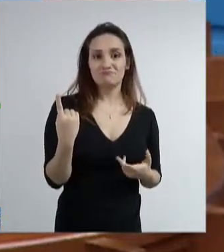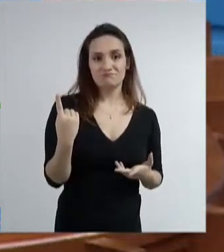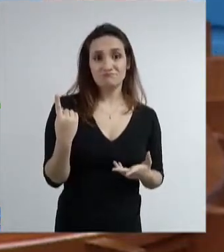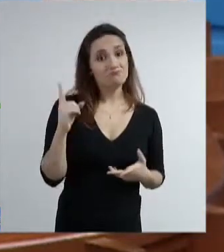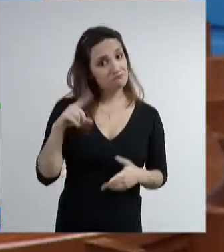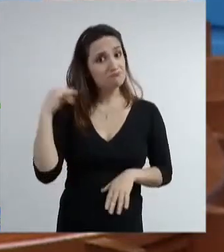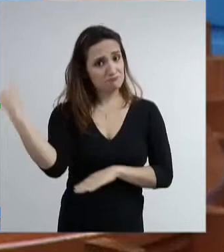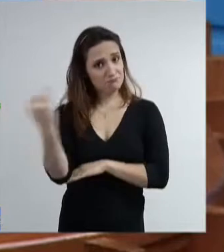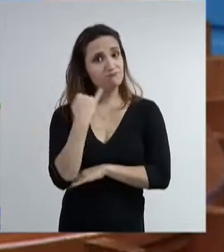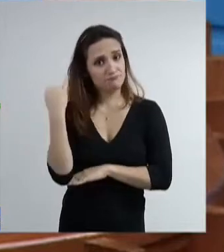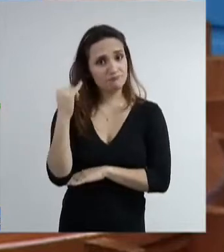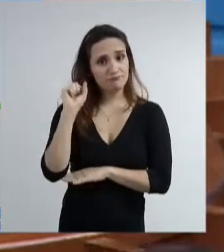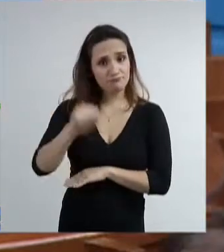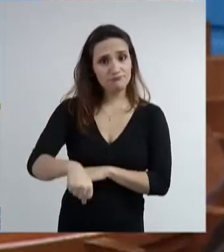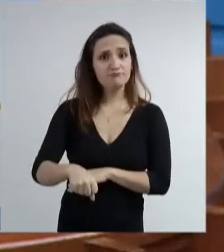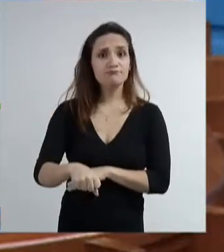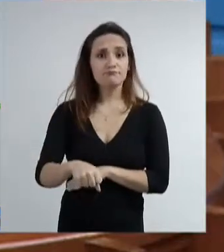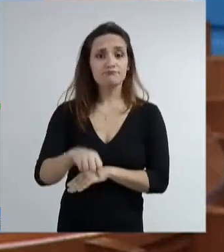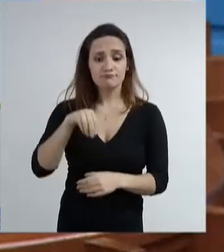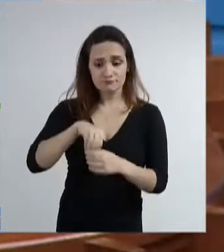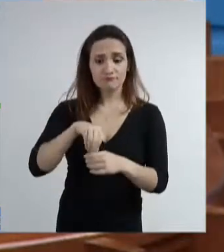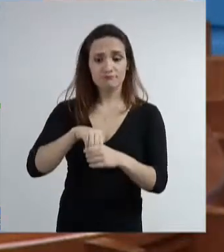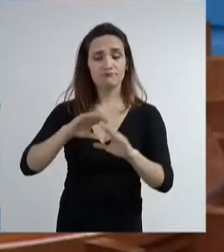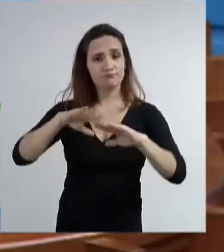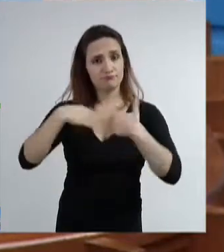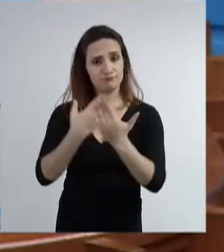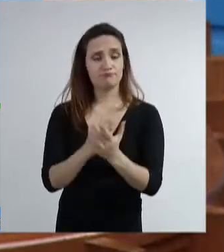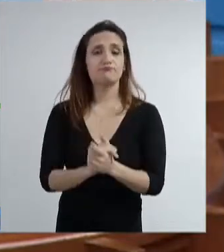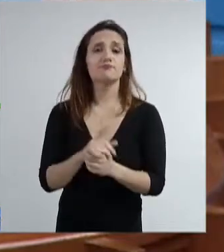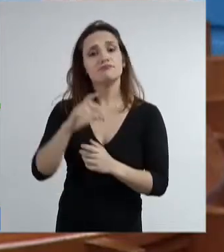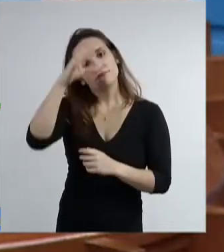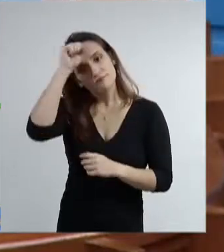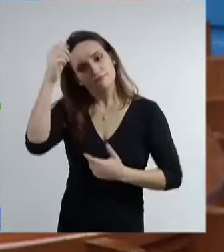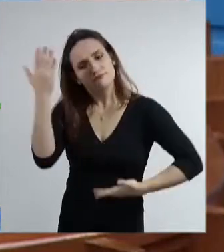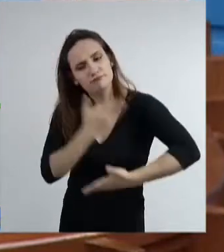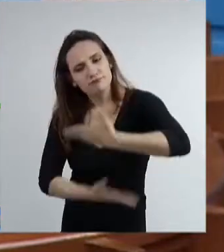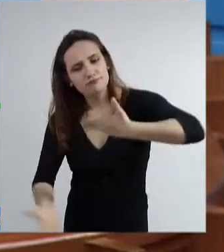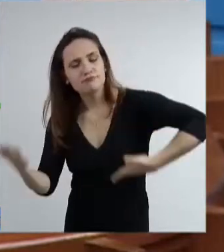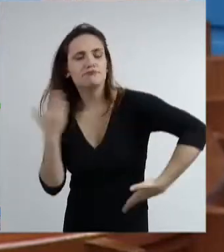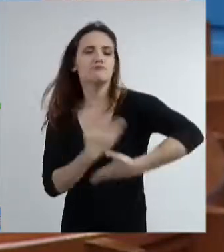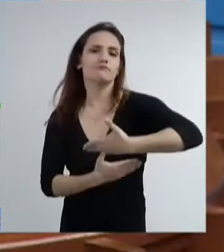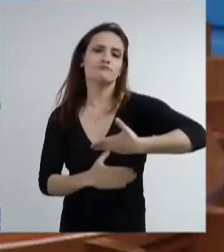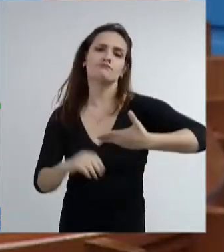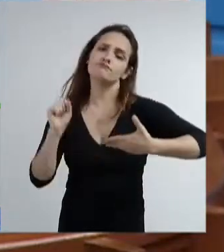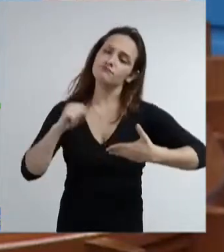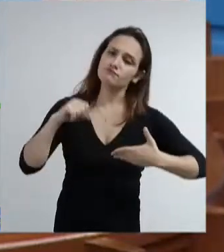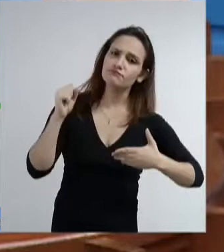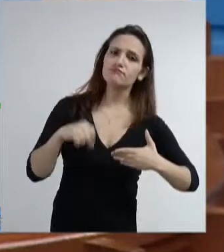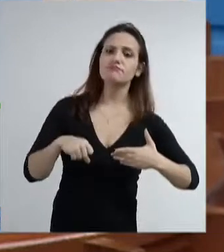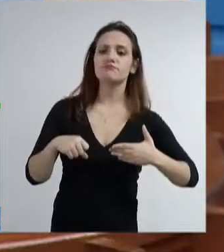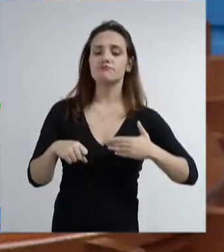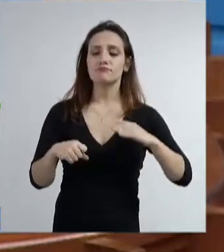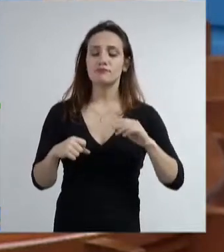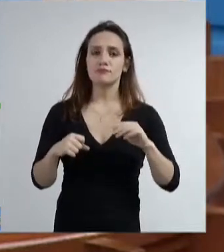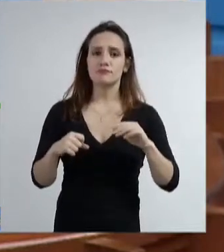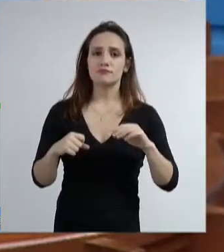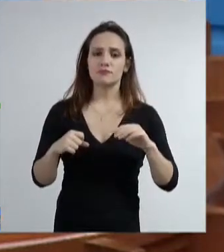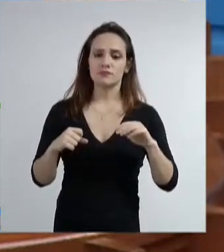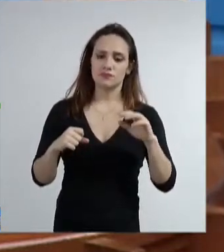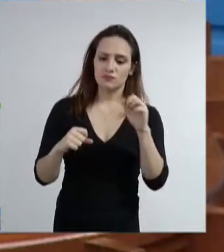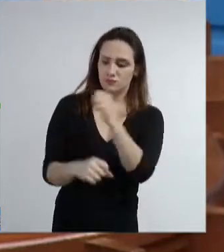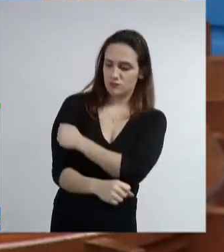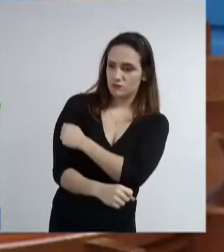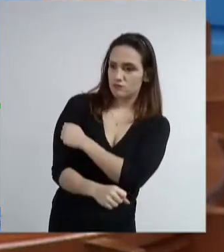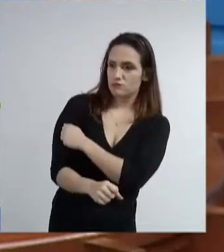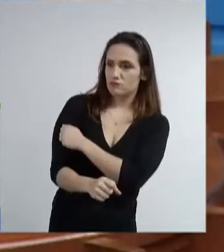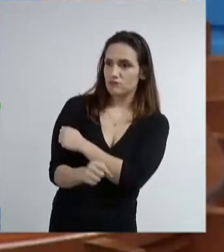é muito importante nas instituições de ensino, justamente essa interatividade que um aluno